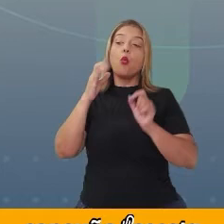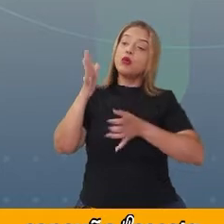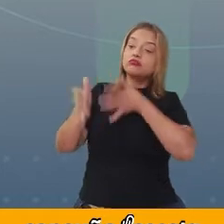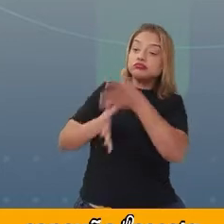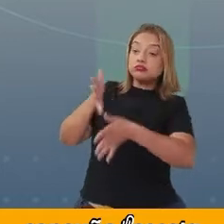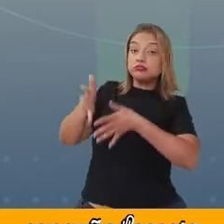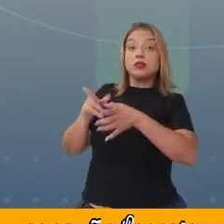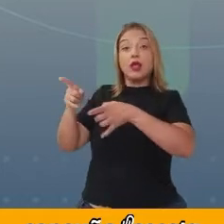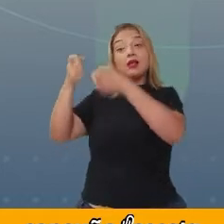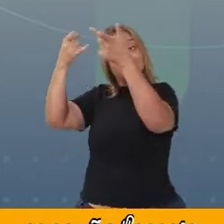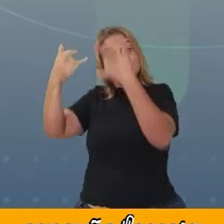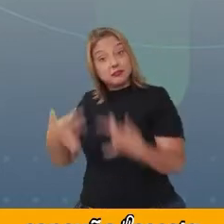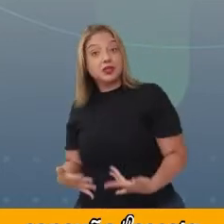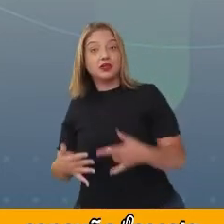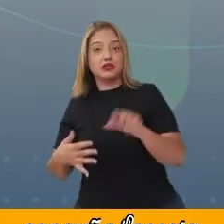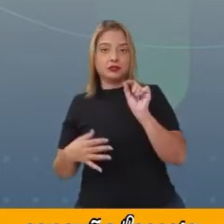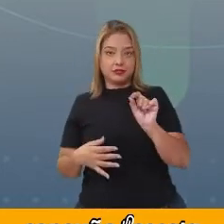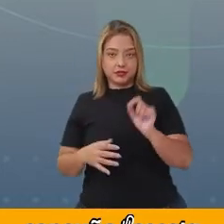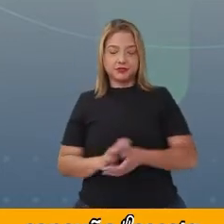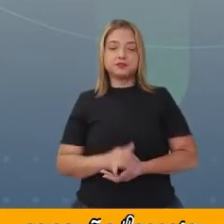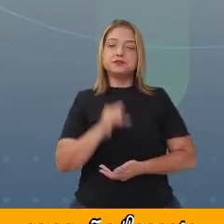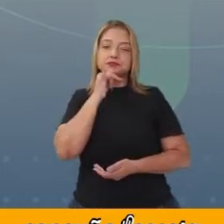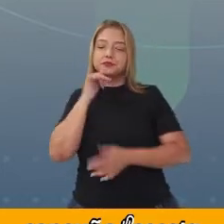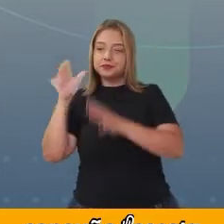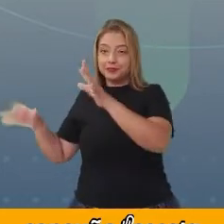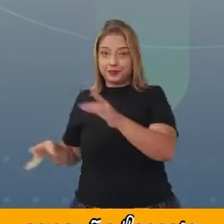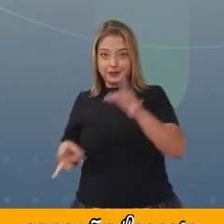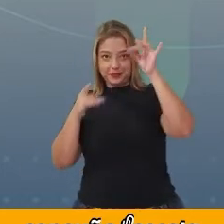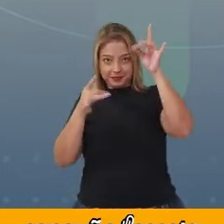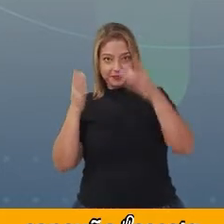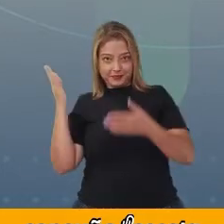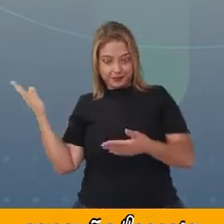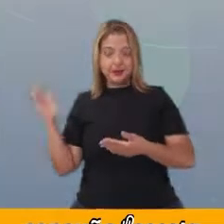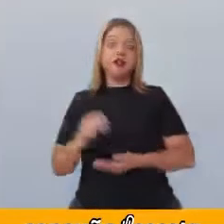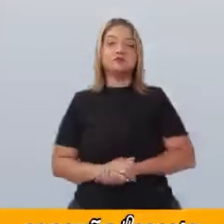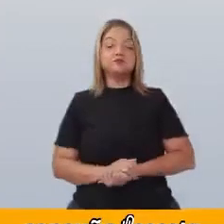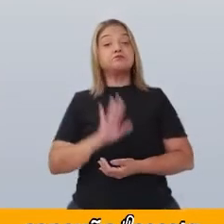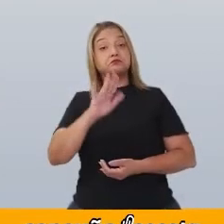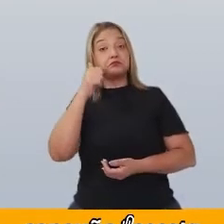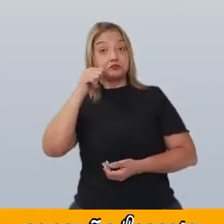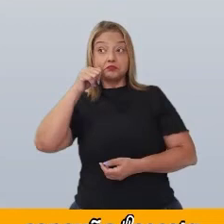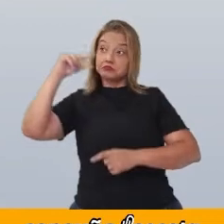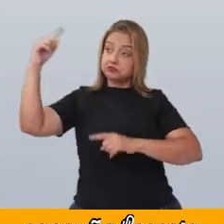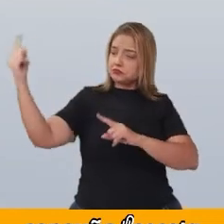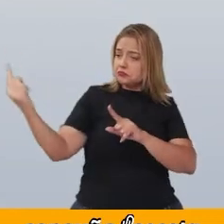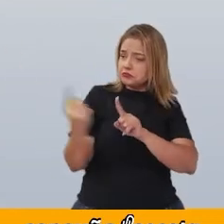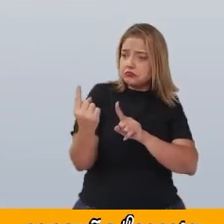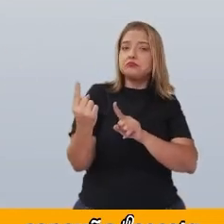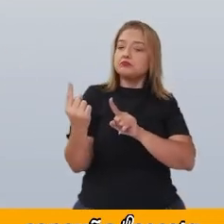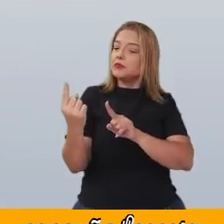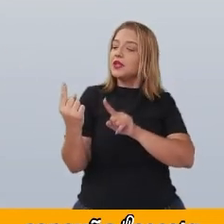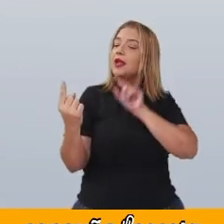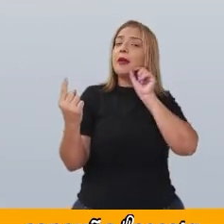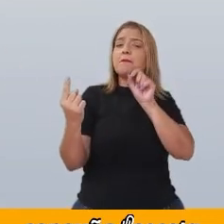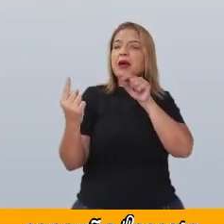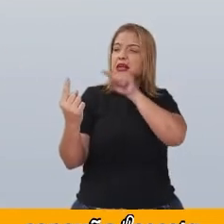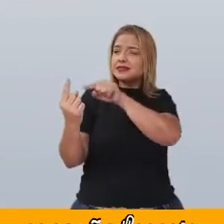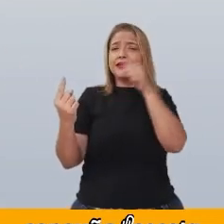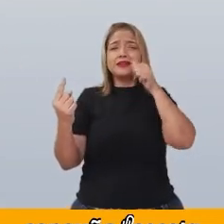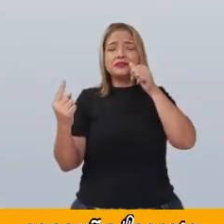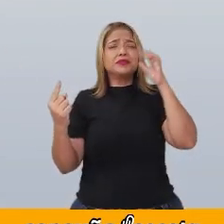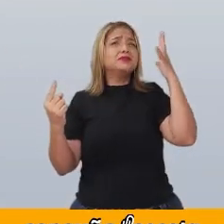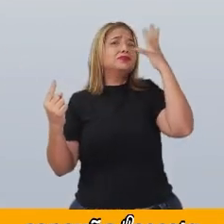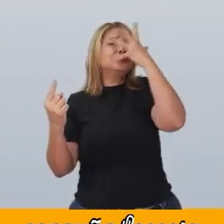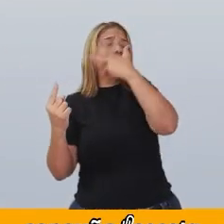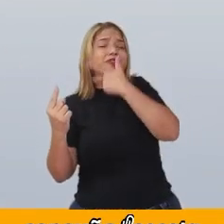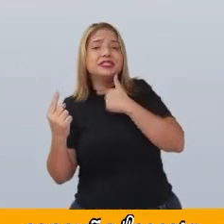trechinho aí. Assim, Eco aproximou-se do rapaz, mas nem a beleza e nem o misterioso brilho